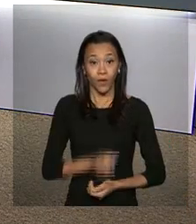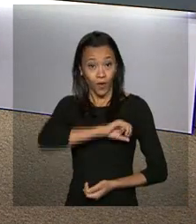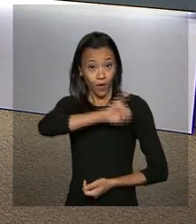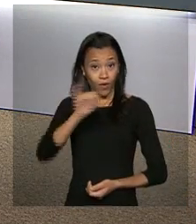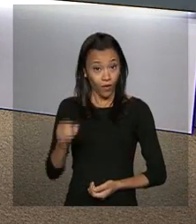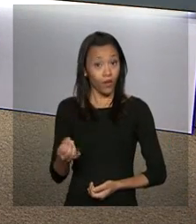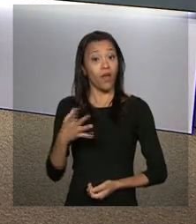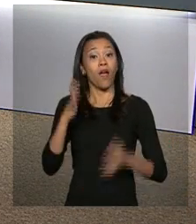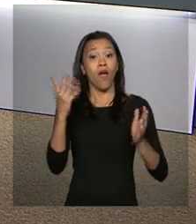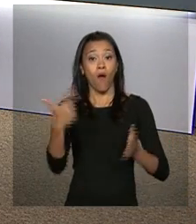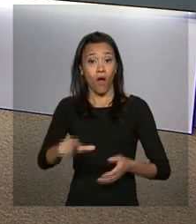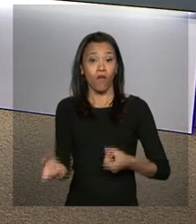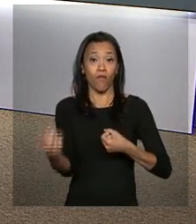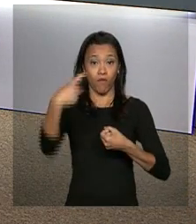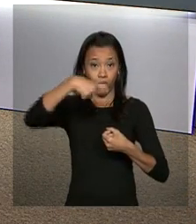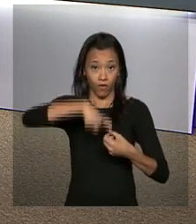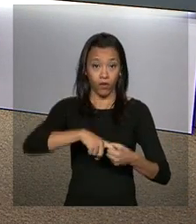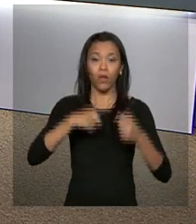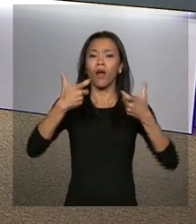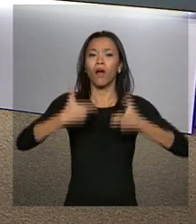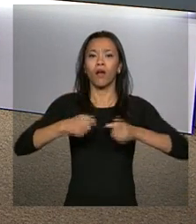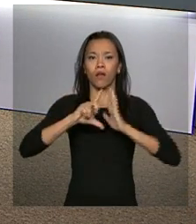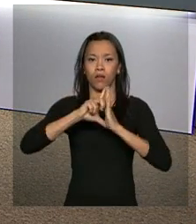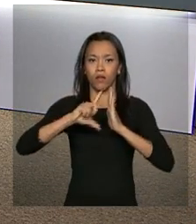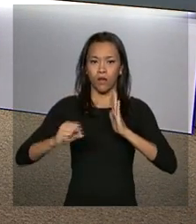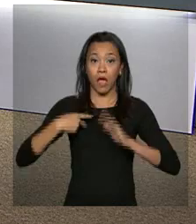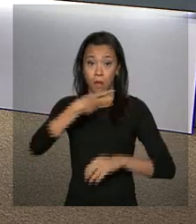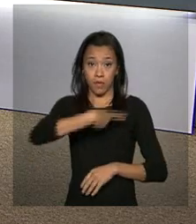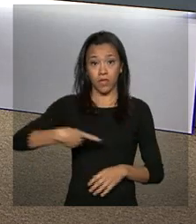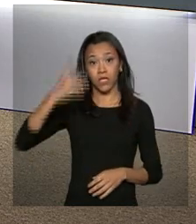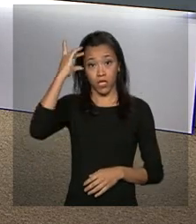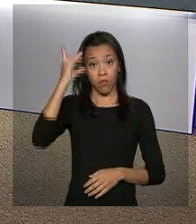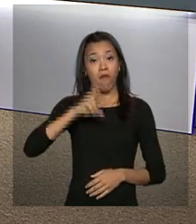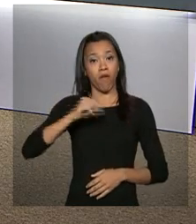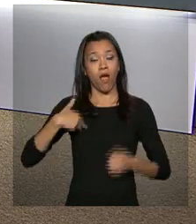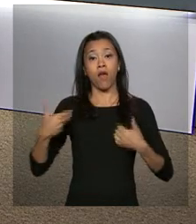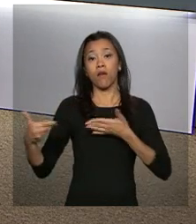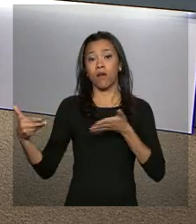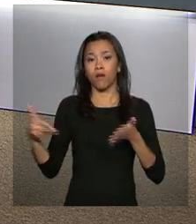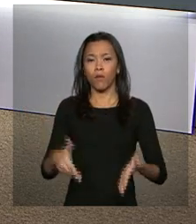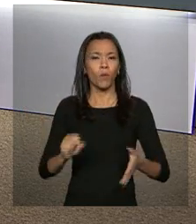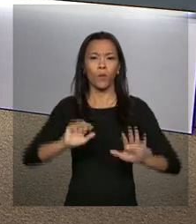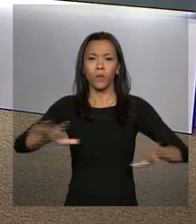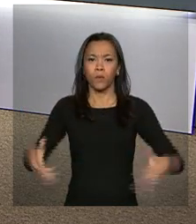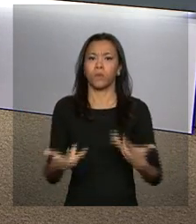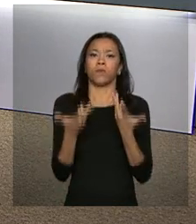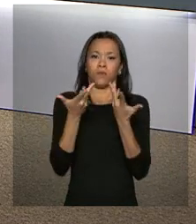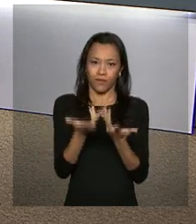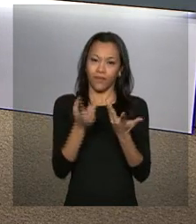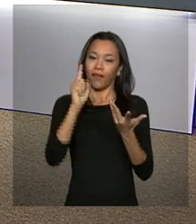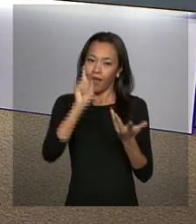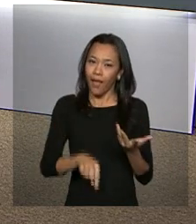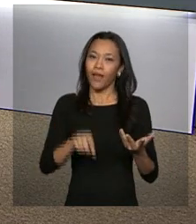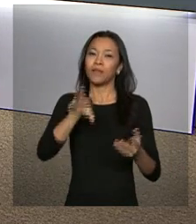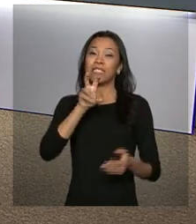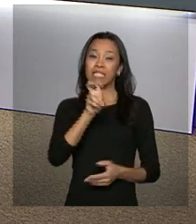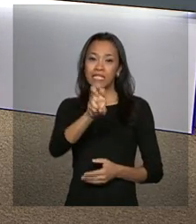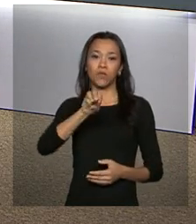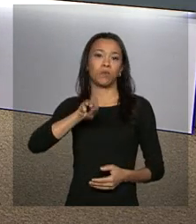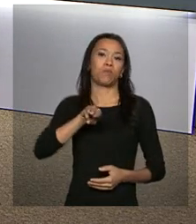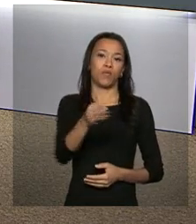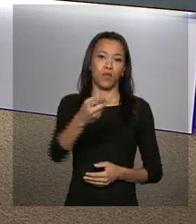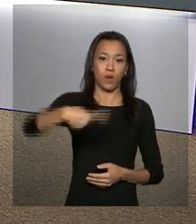Olá, nós vamos voltar ao vivo ao Palácio do Planalto. A presidenta Dilma Rousseff vai participar da cerimônia que marca os 5 milhões